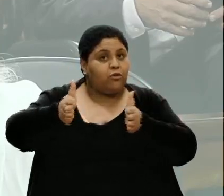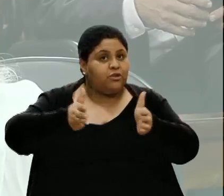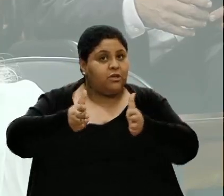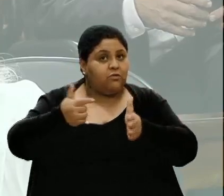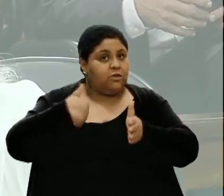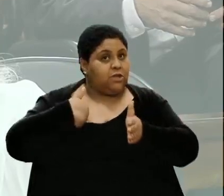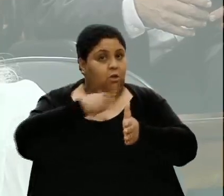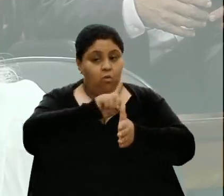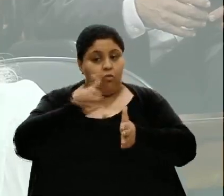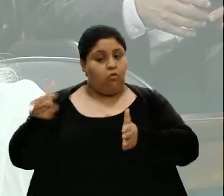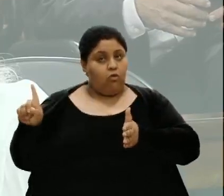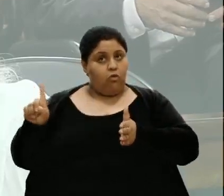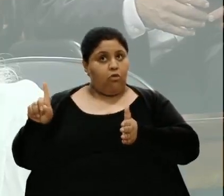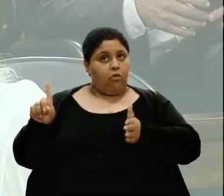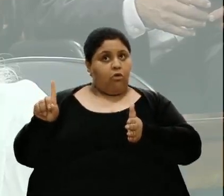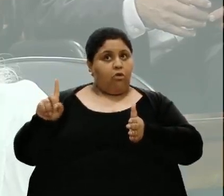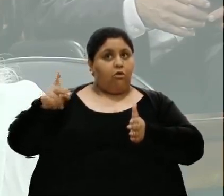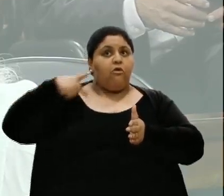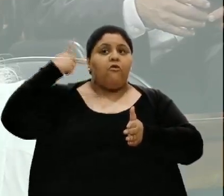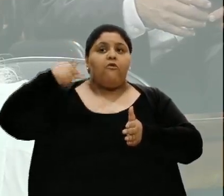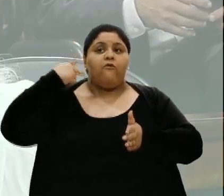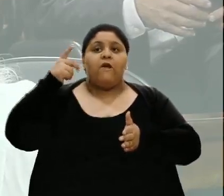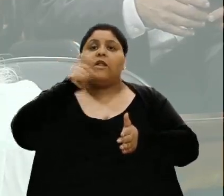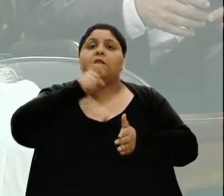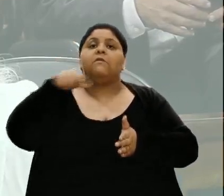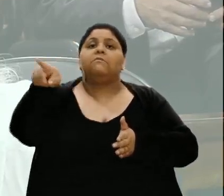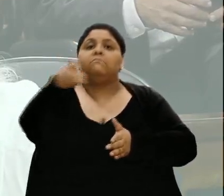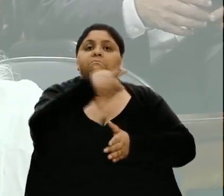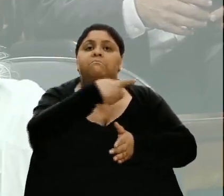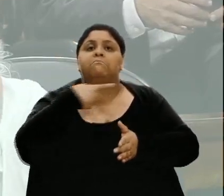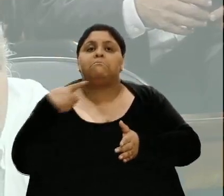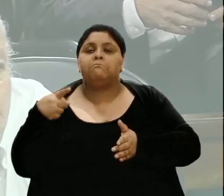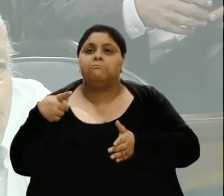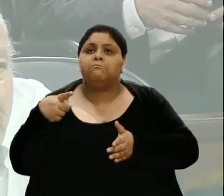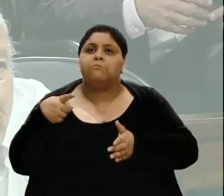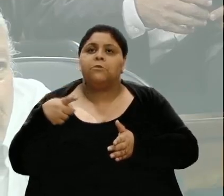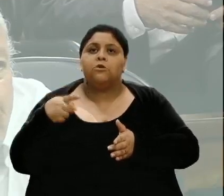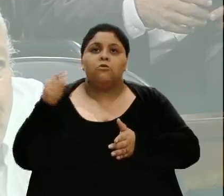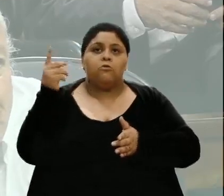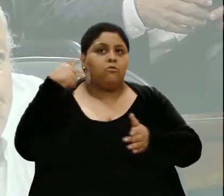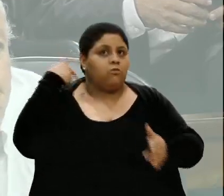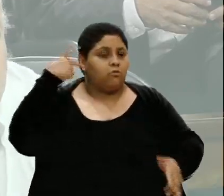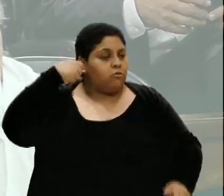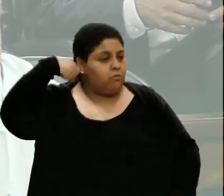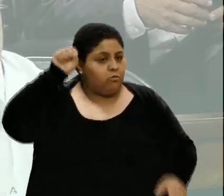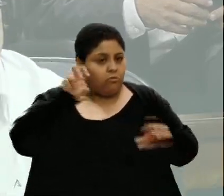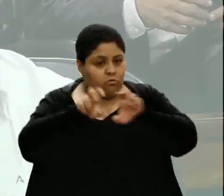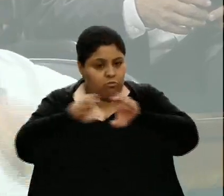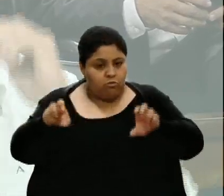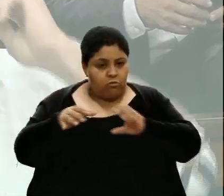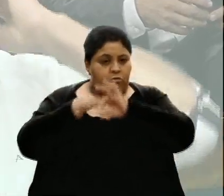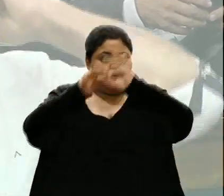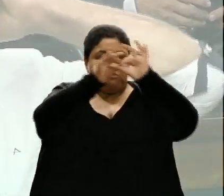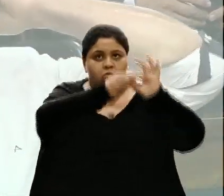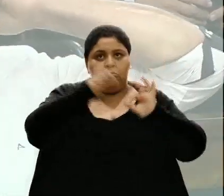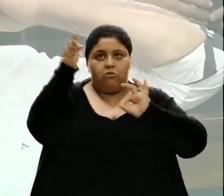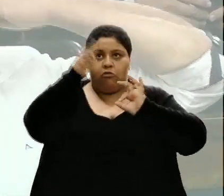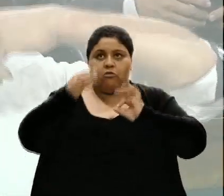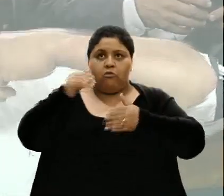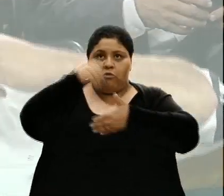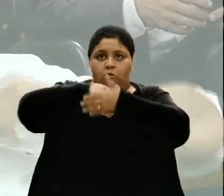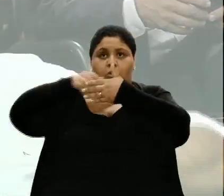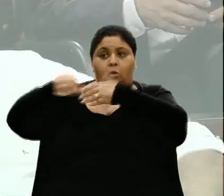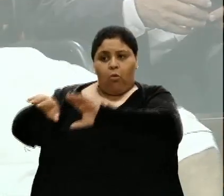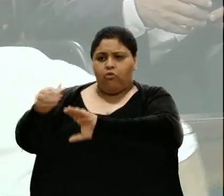Tá? E digam se os vereadores se eu estou mentindo aqui. E aí o Xuxa, da bancada do União Brasil, vota contra o pedido de